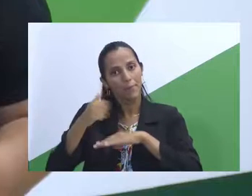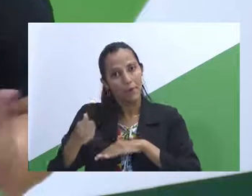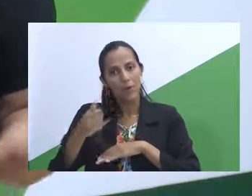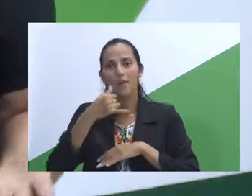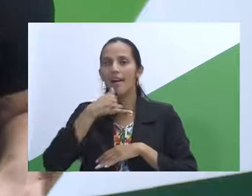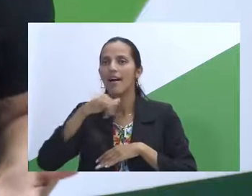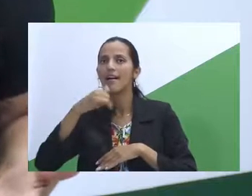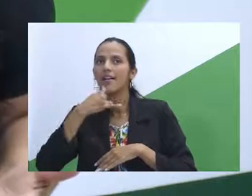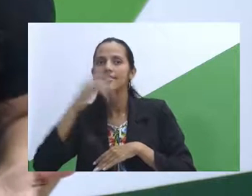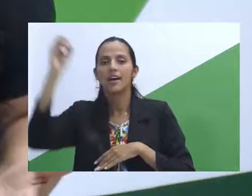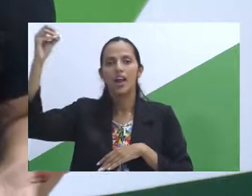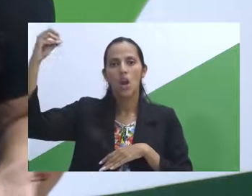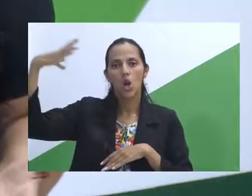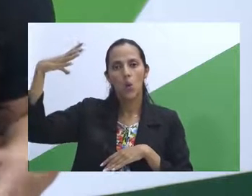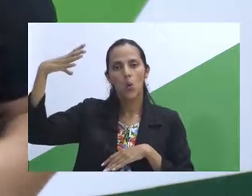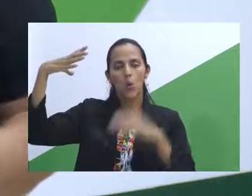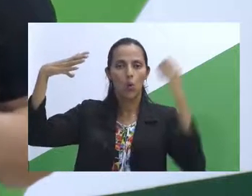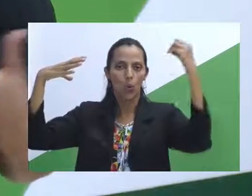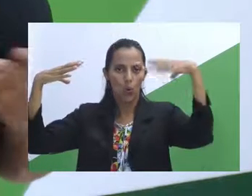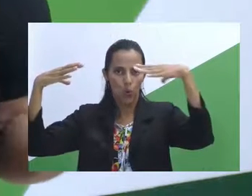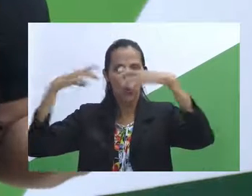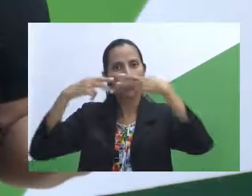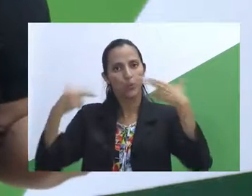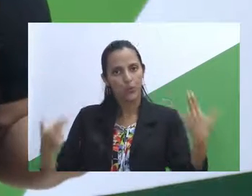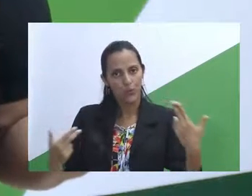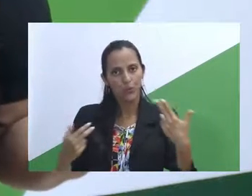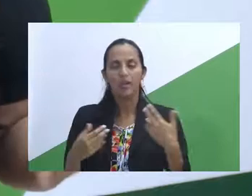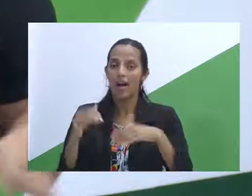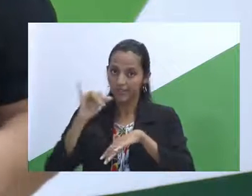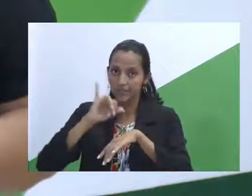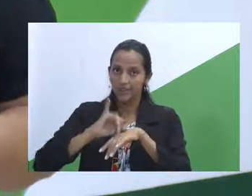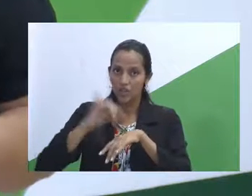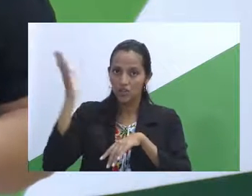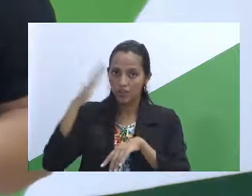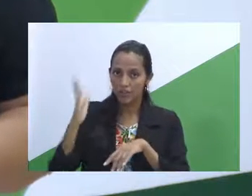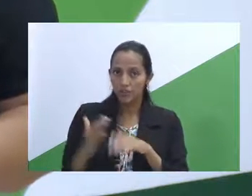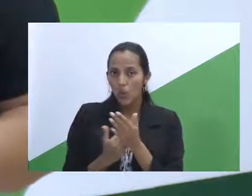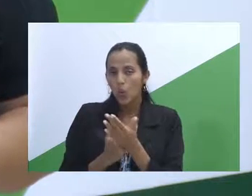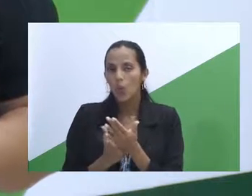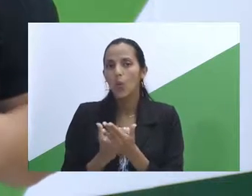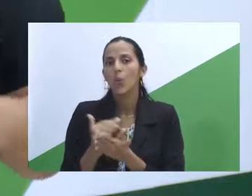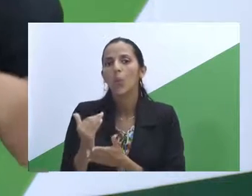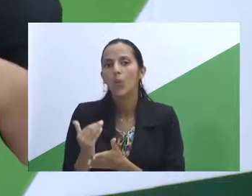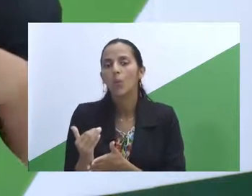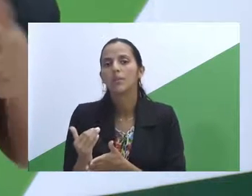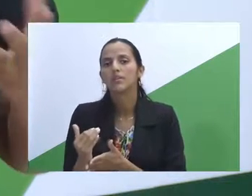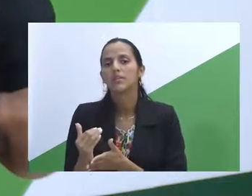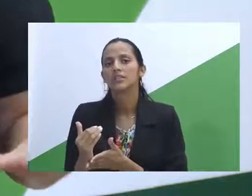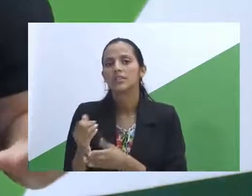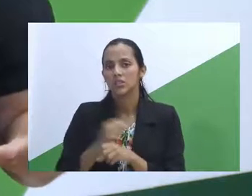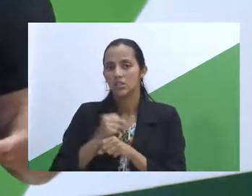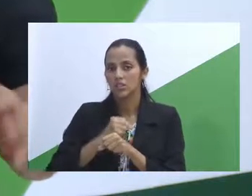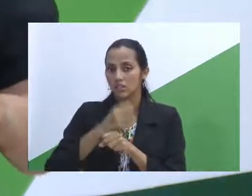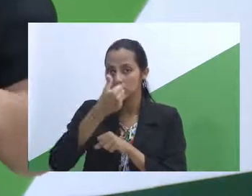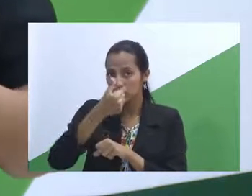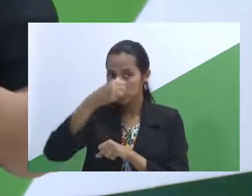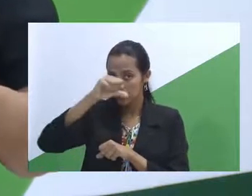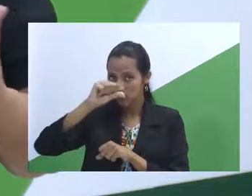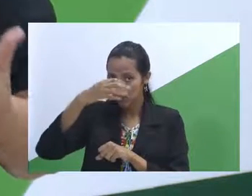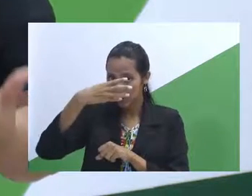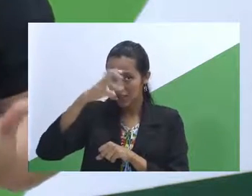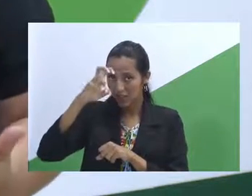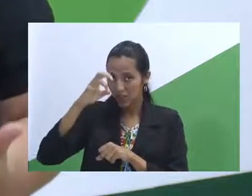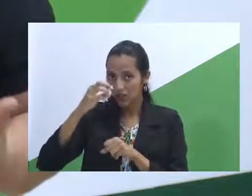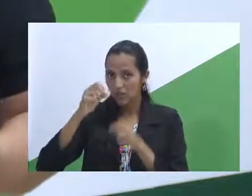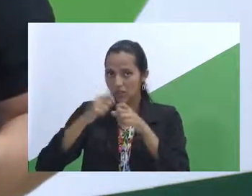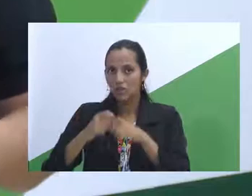elétrico. cidades brasileiras, elas estão começando a crescer e elas vão começar